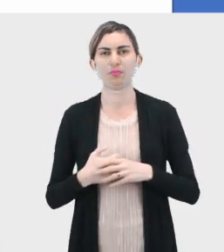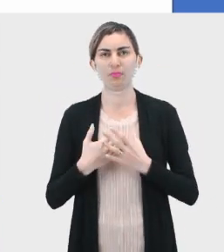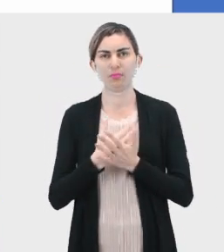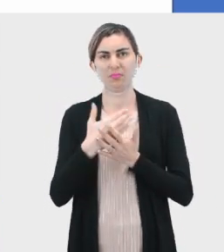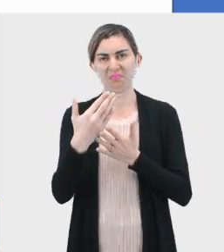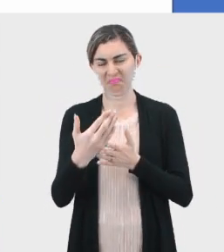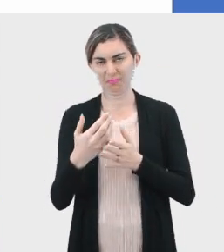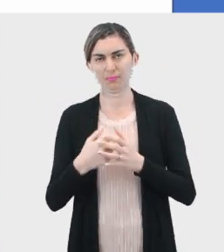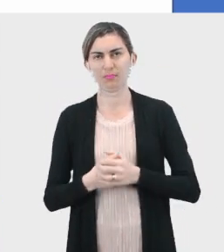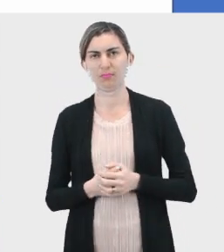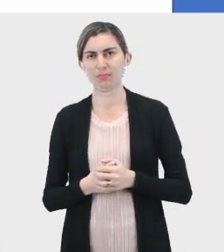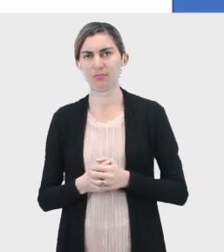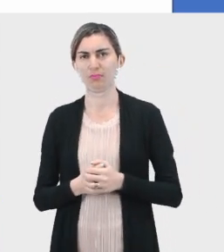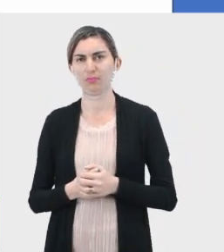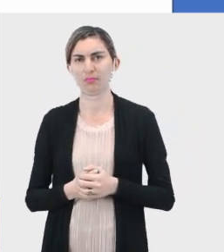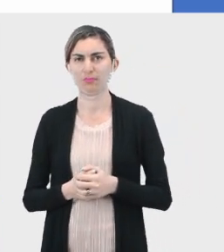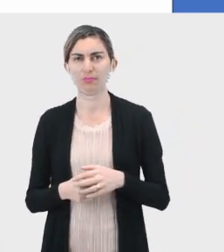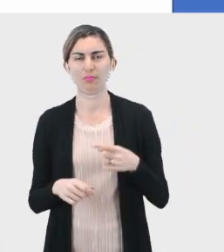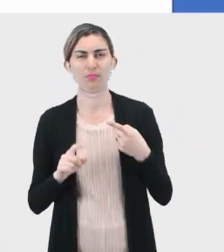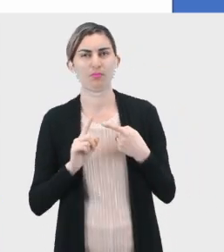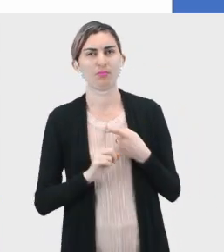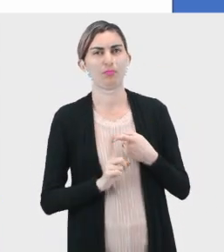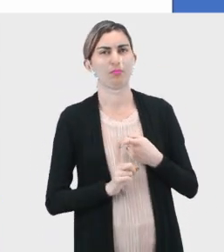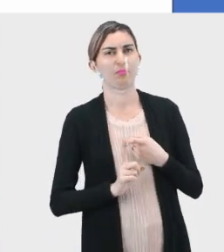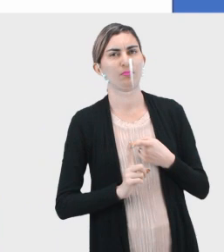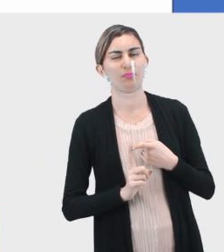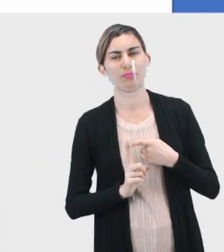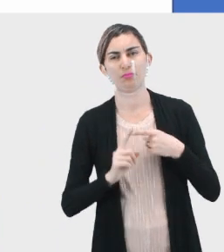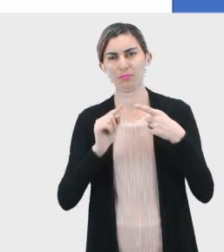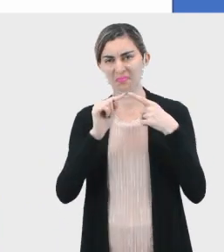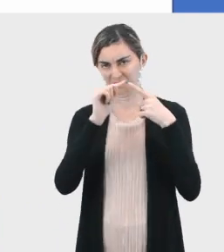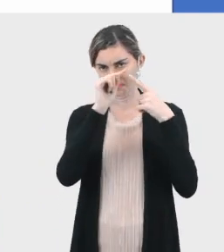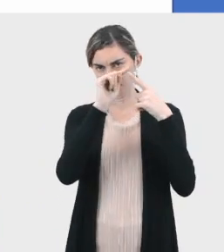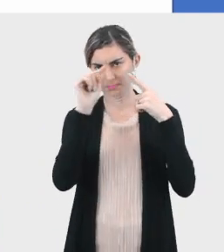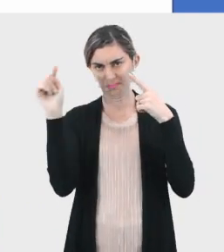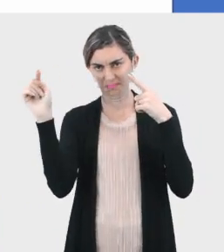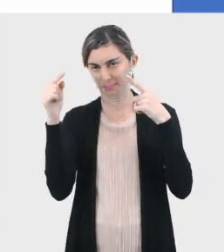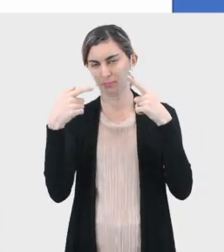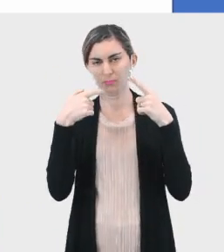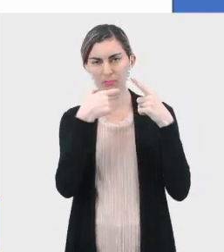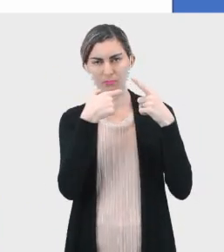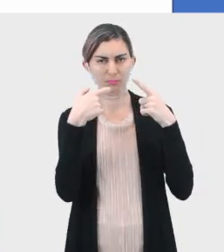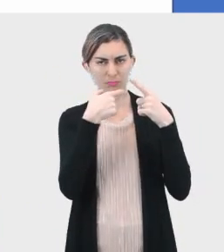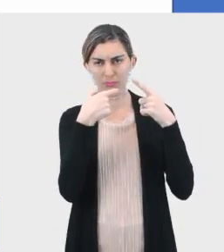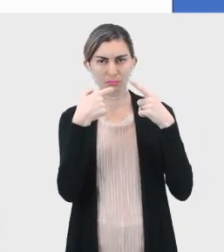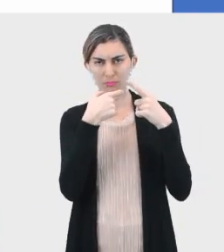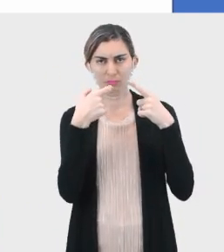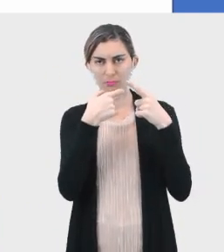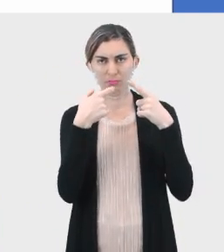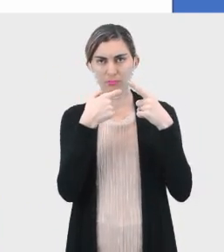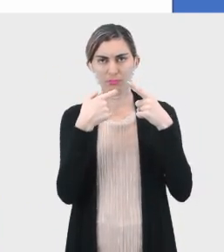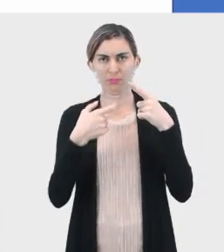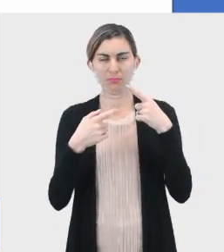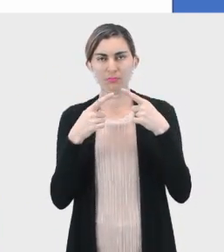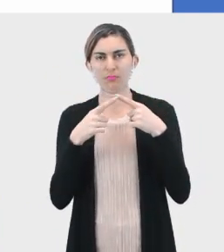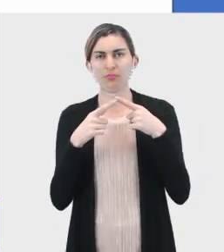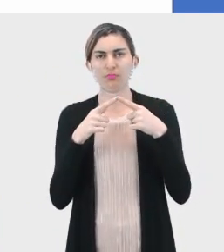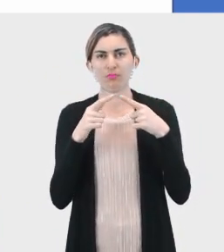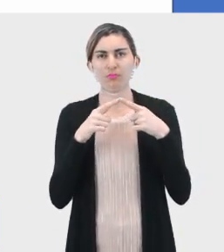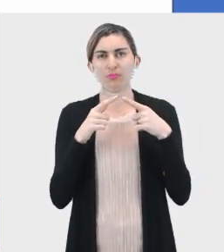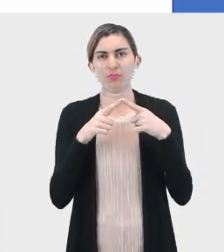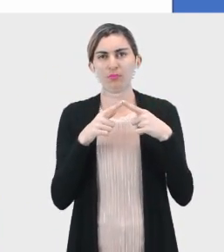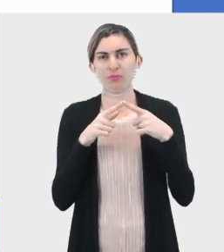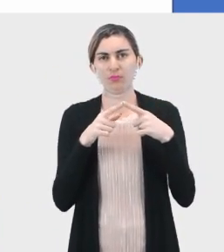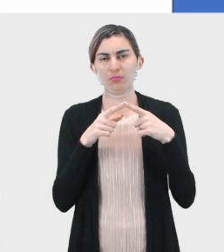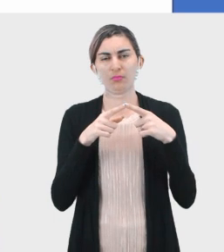Number 1, Leo. Vamos lá. Pretty woman, wonder where my secret